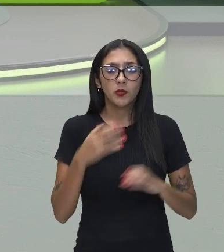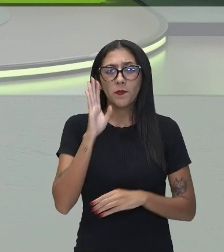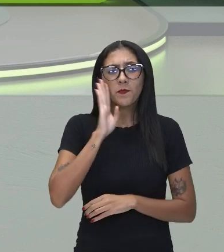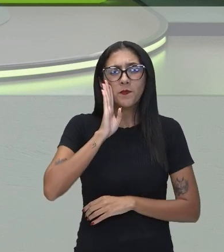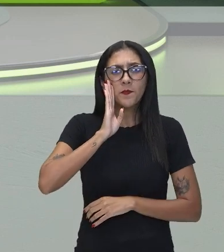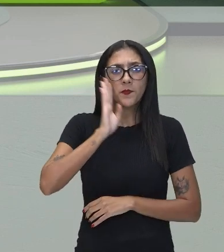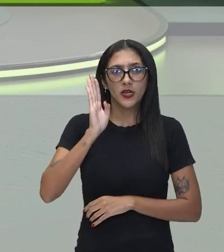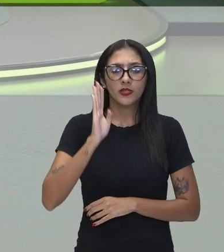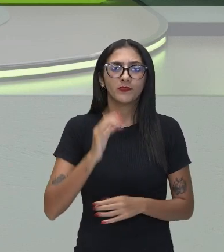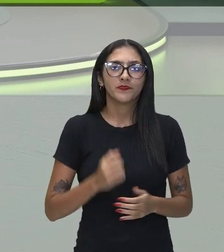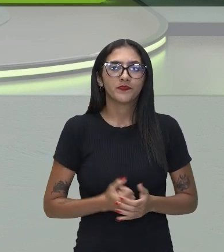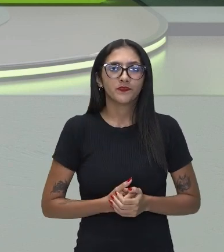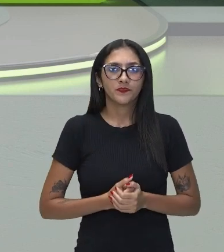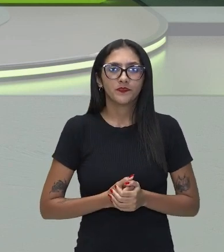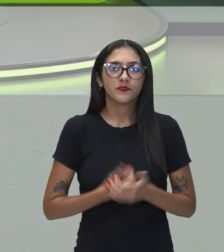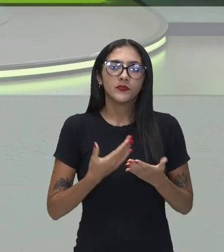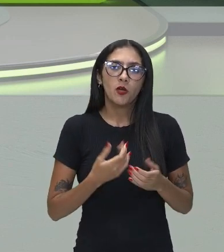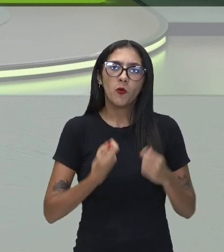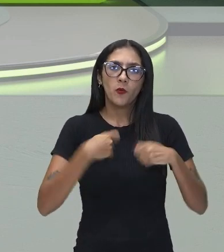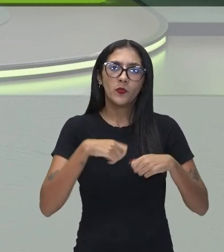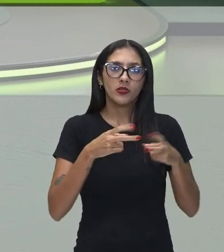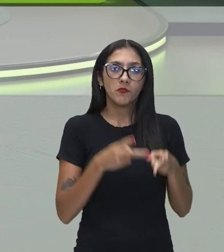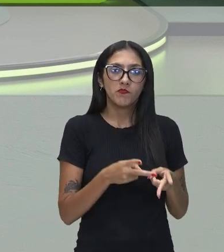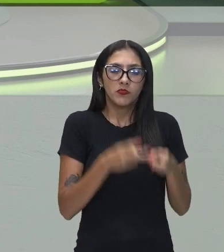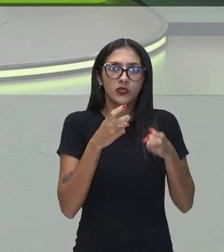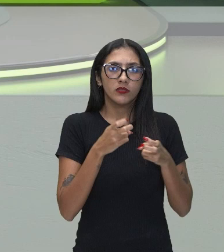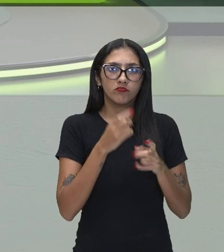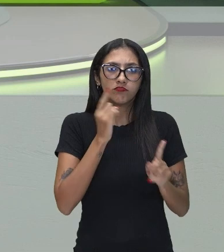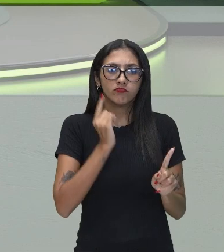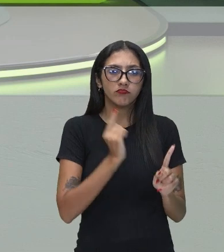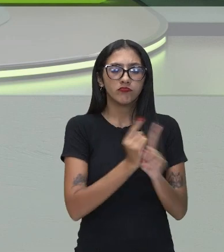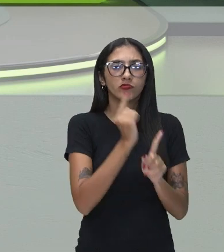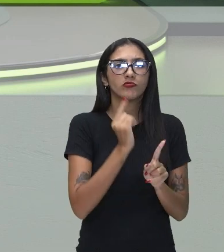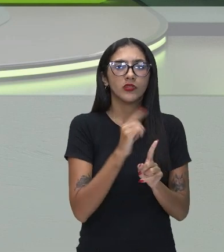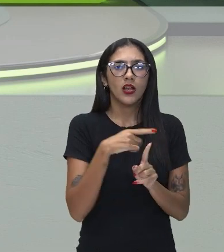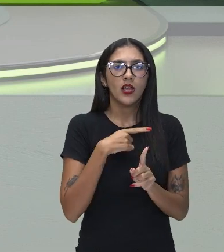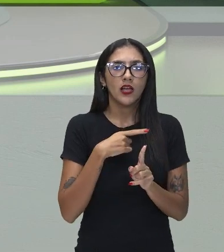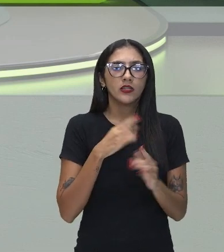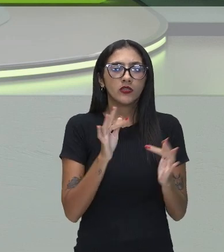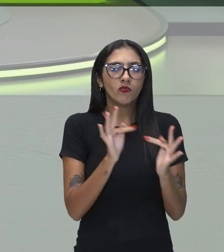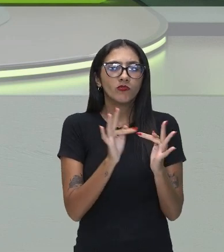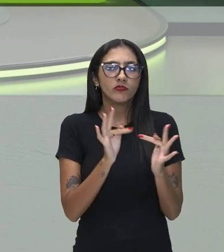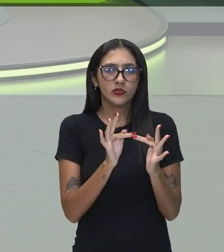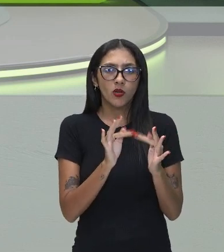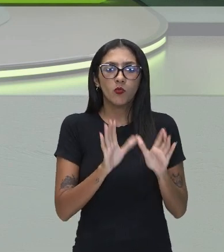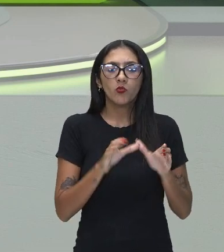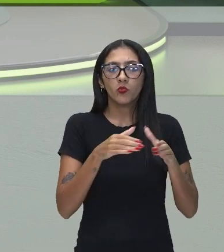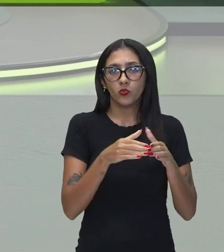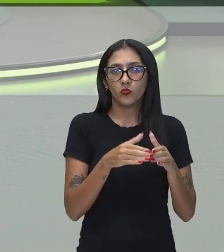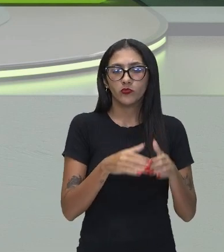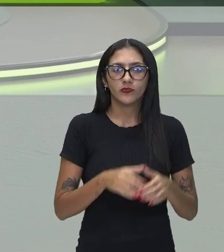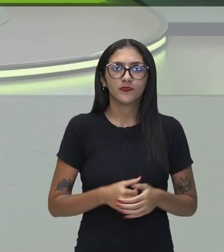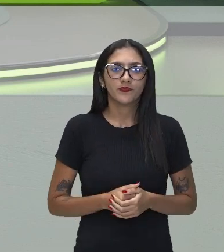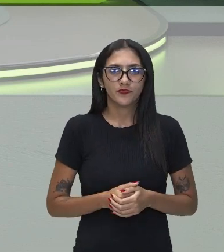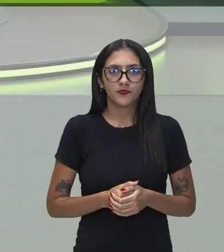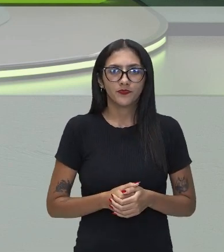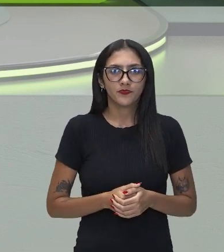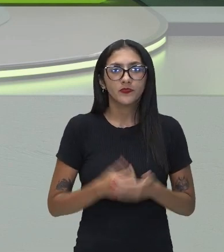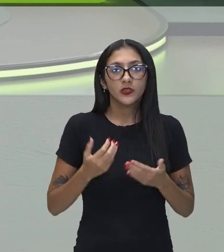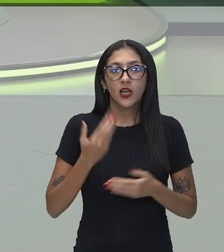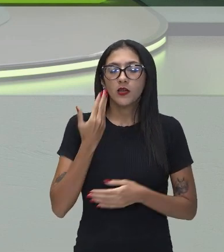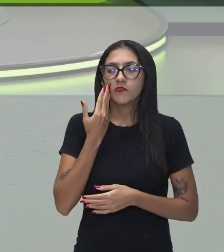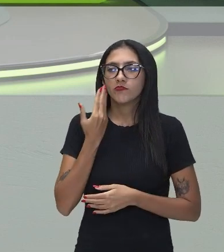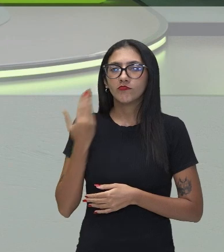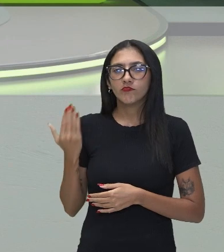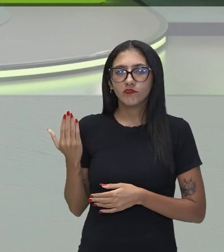eu identifico a função oxigenada por seu grupo. E aqui a gente percebe, né? Aqui